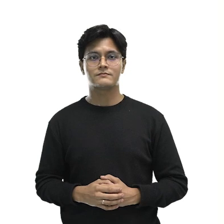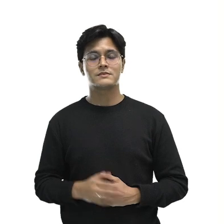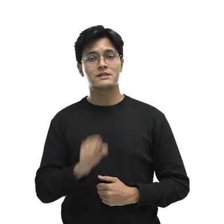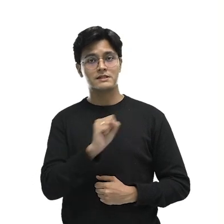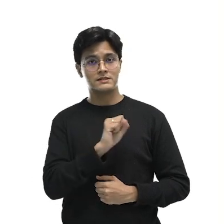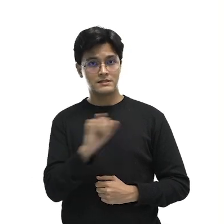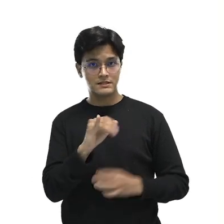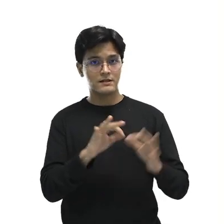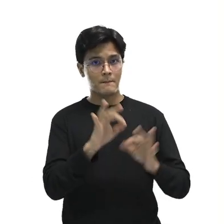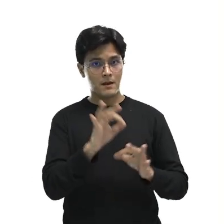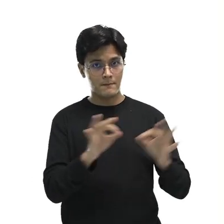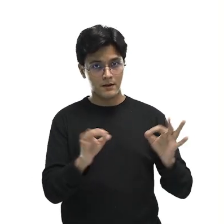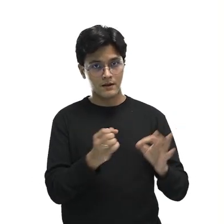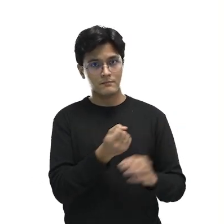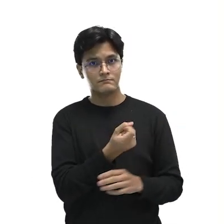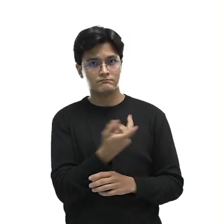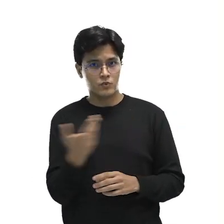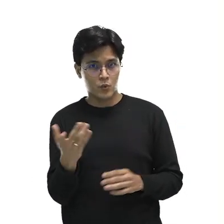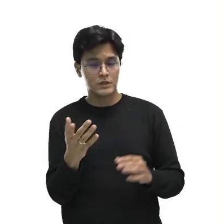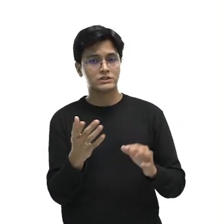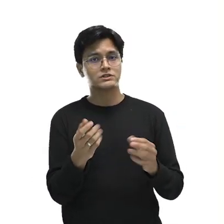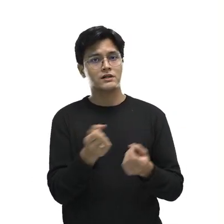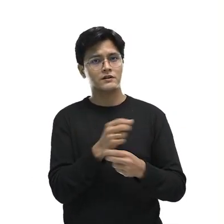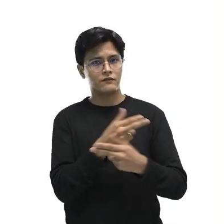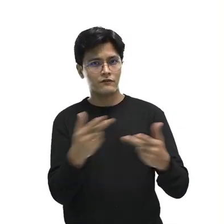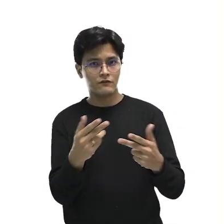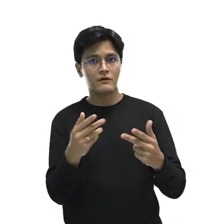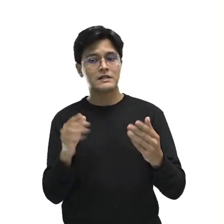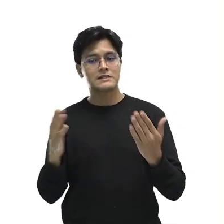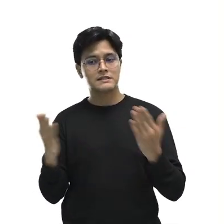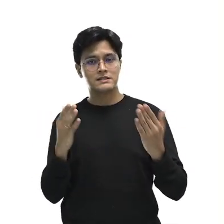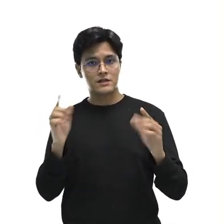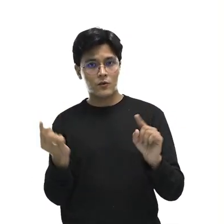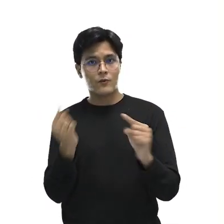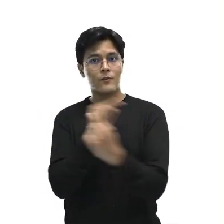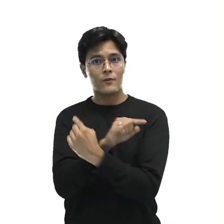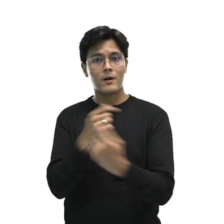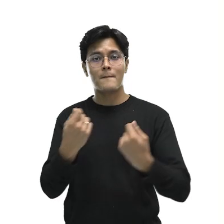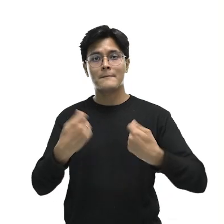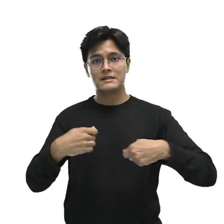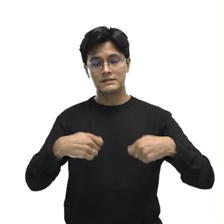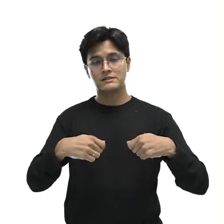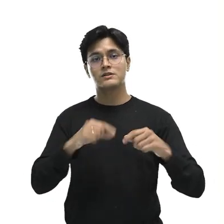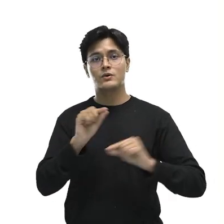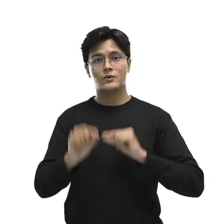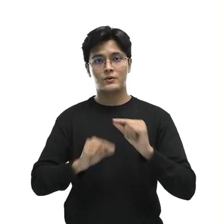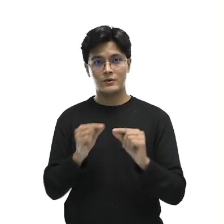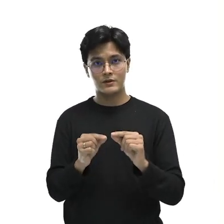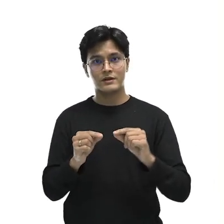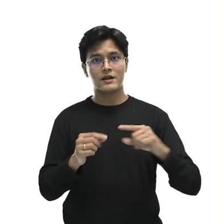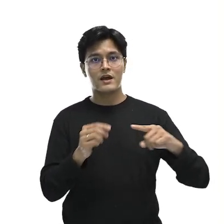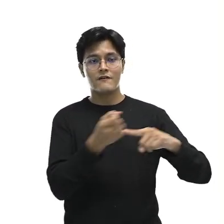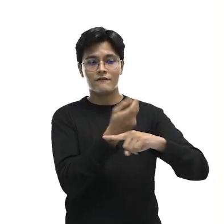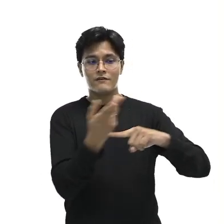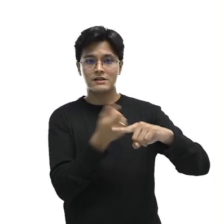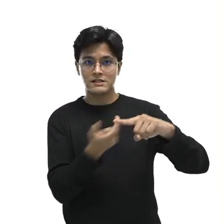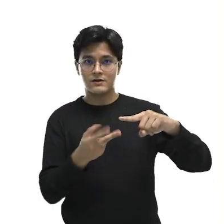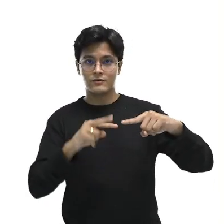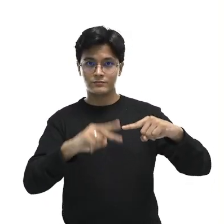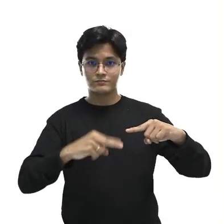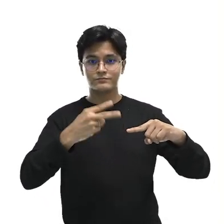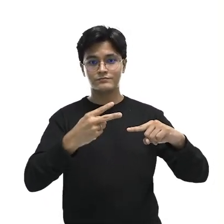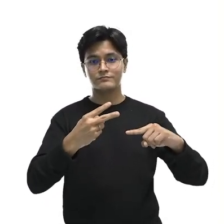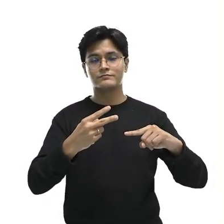as grandezas forem inversamente proporcionais, tá? Então aqui vai ficar 1 sobre 2 igual a